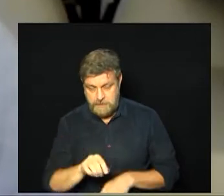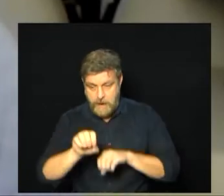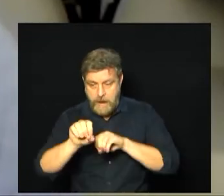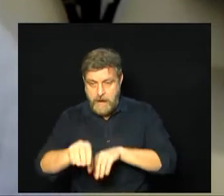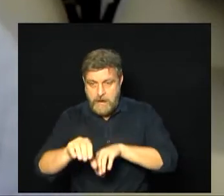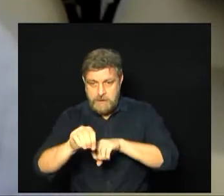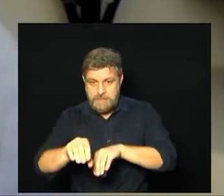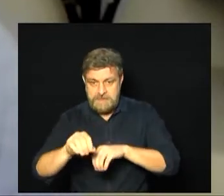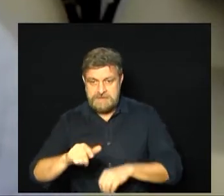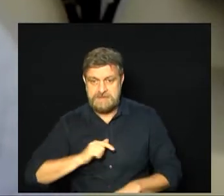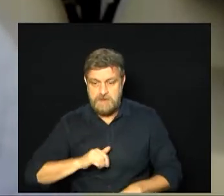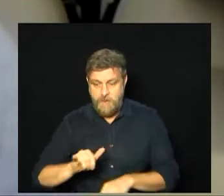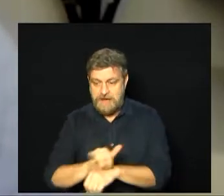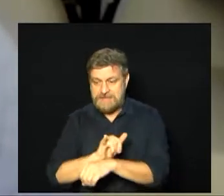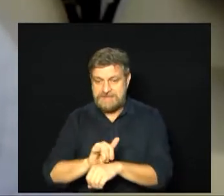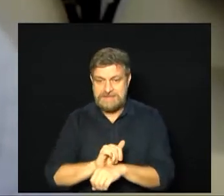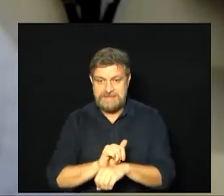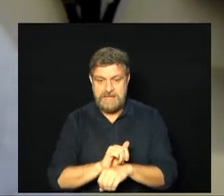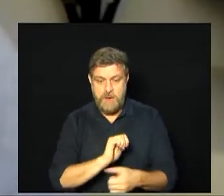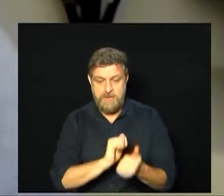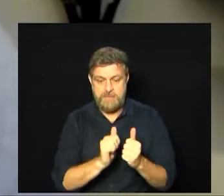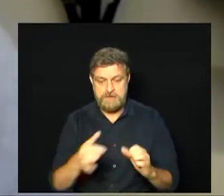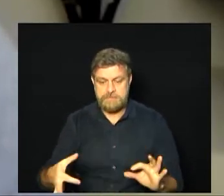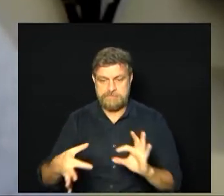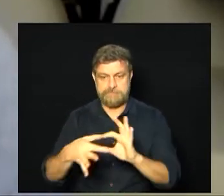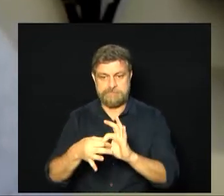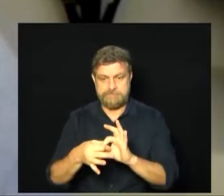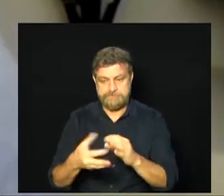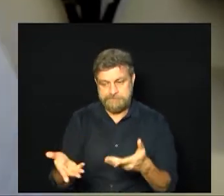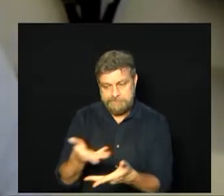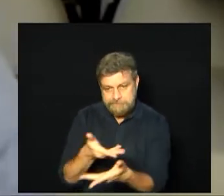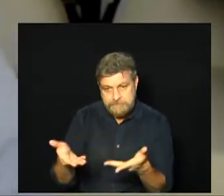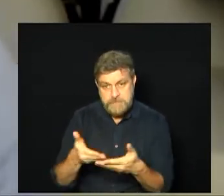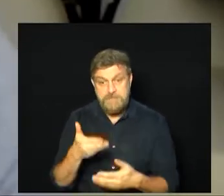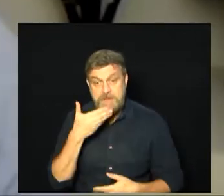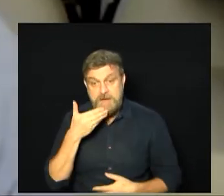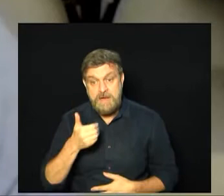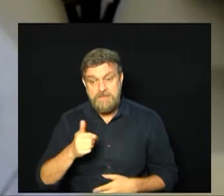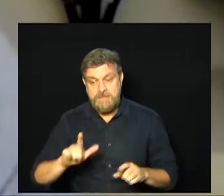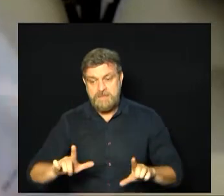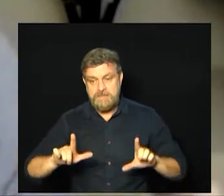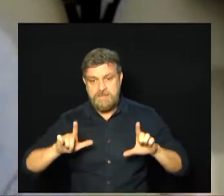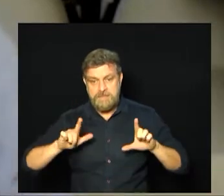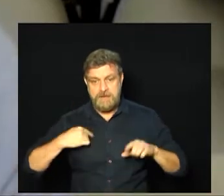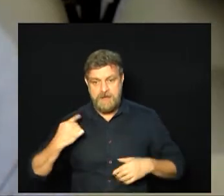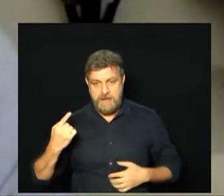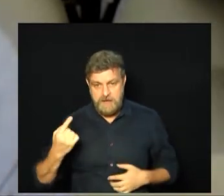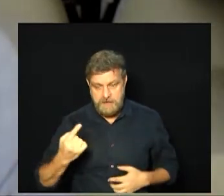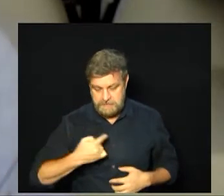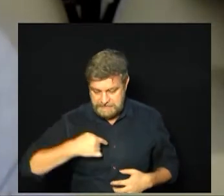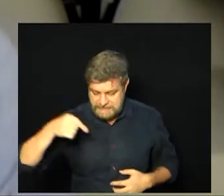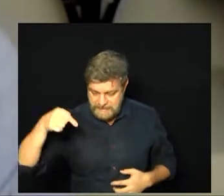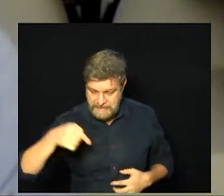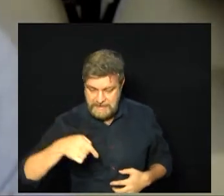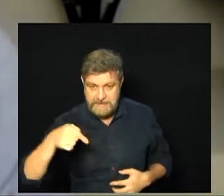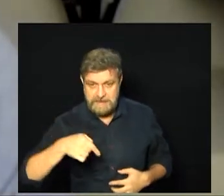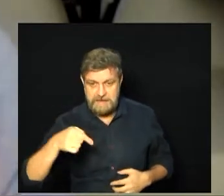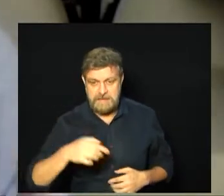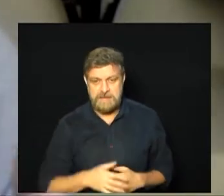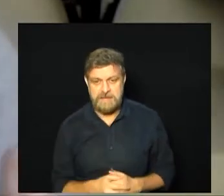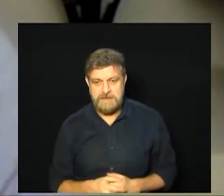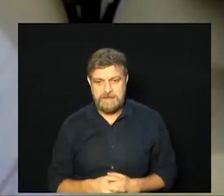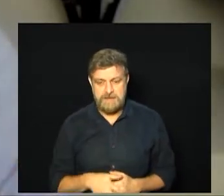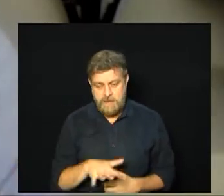educação através do esporte ela é muito importante. Então, nada melhor do que a gente estar aqui em um braço de um